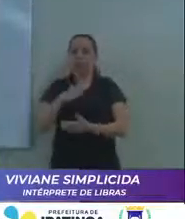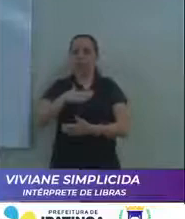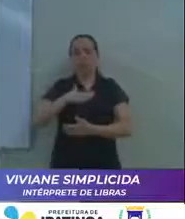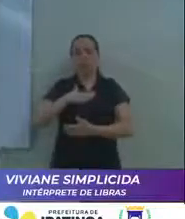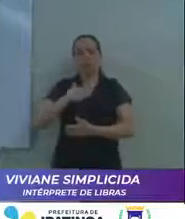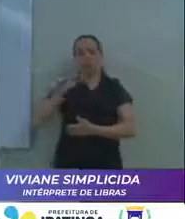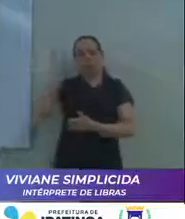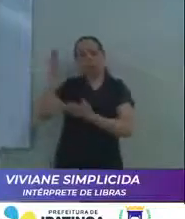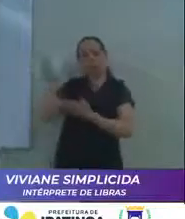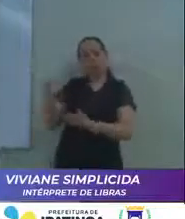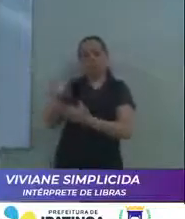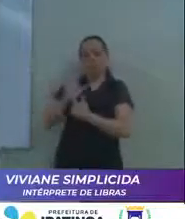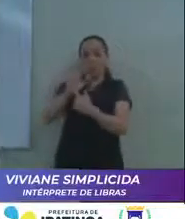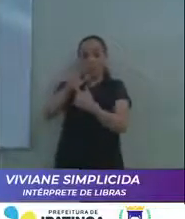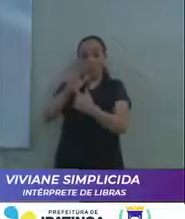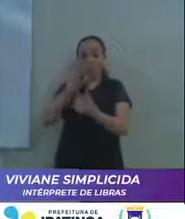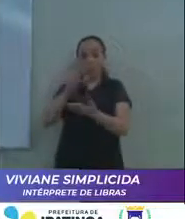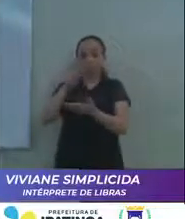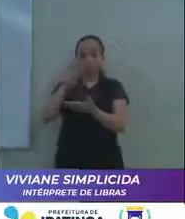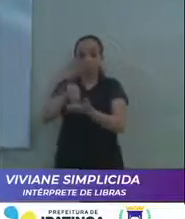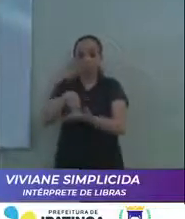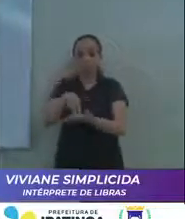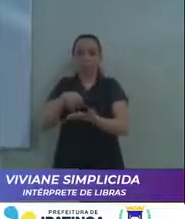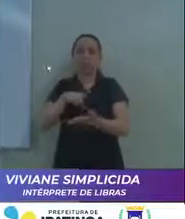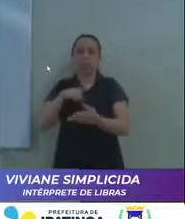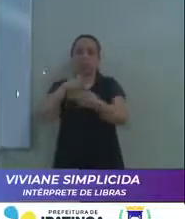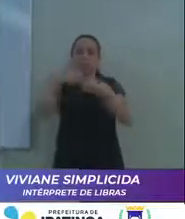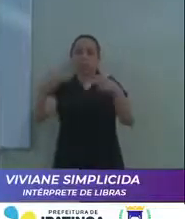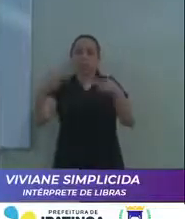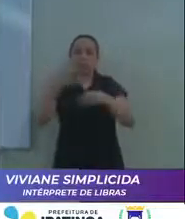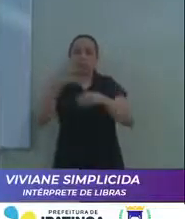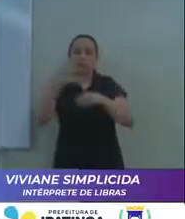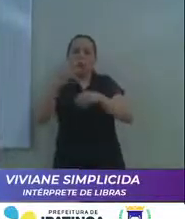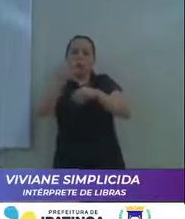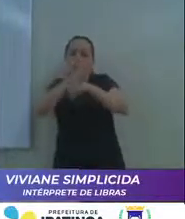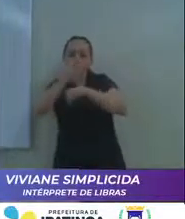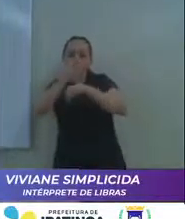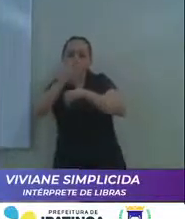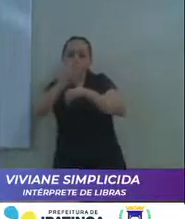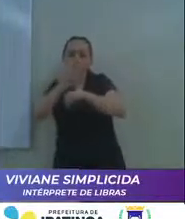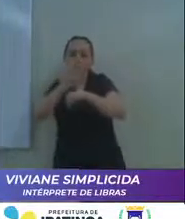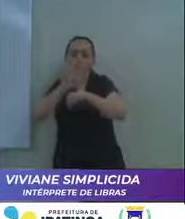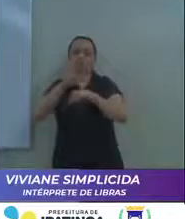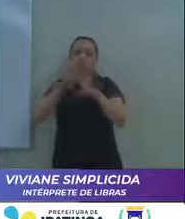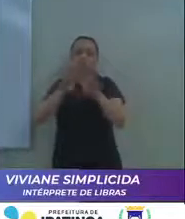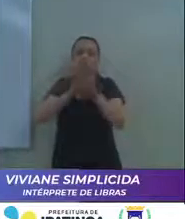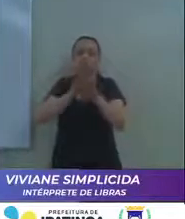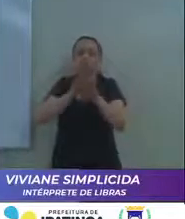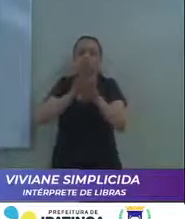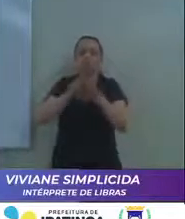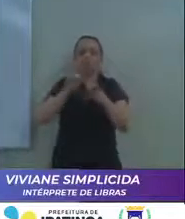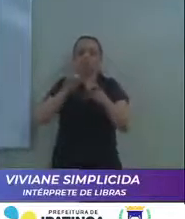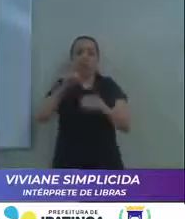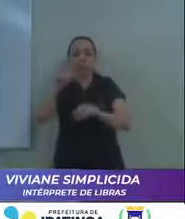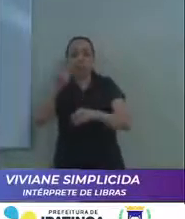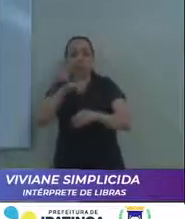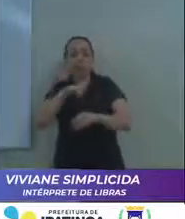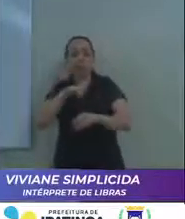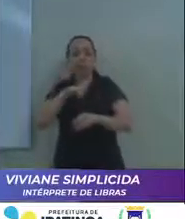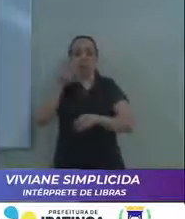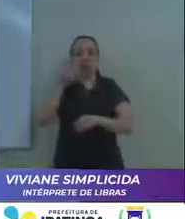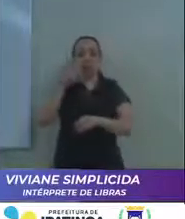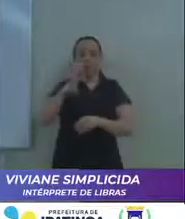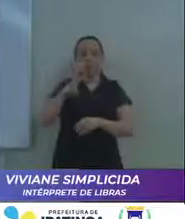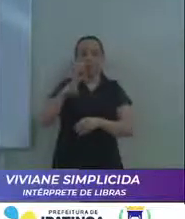apresentação, gostaria de esclarecer que eu vou colocar alguns vídeos também, e aí sempre eu vou precisar sair um pouquinho da tela para vocês ouvirem o